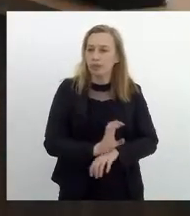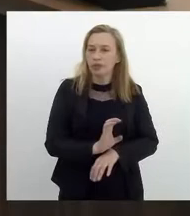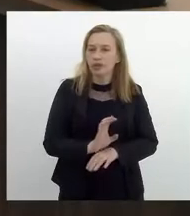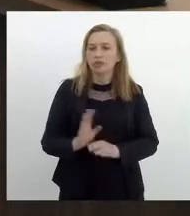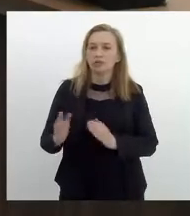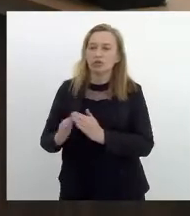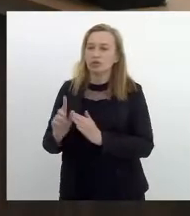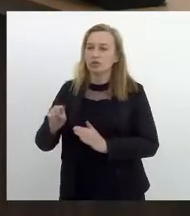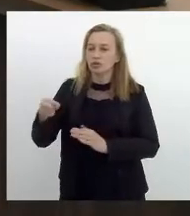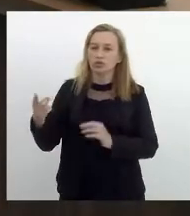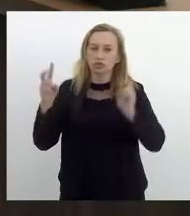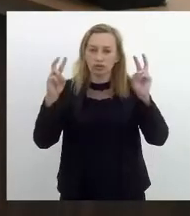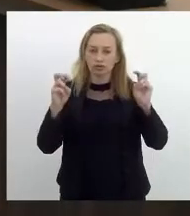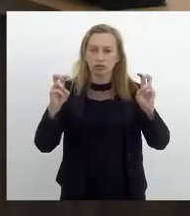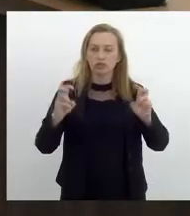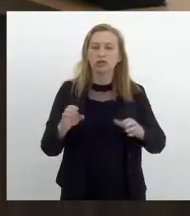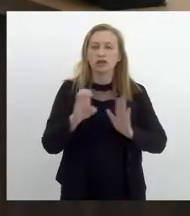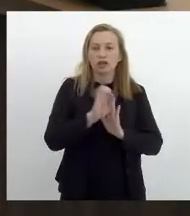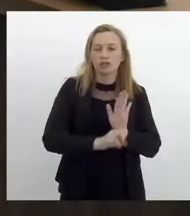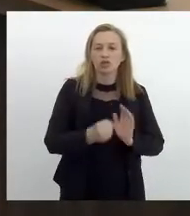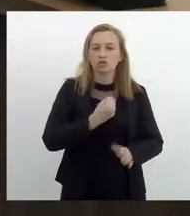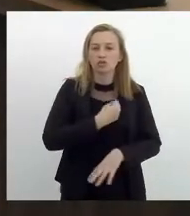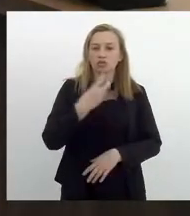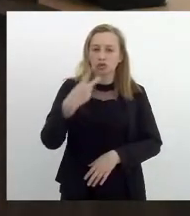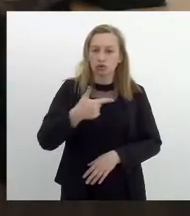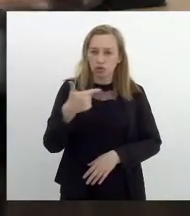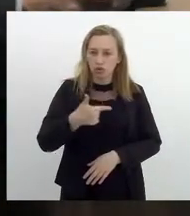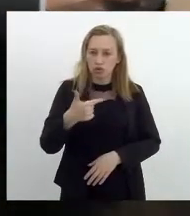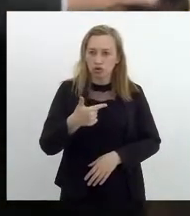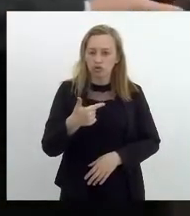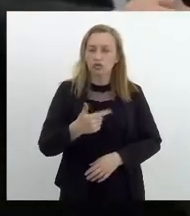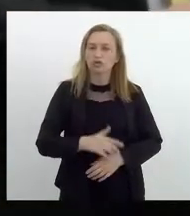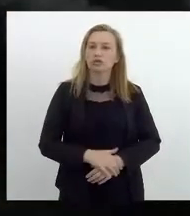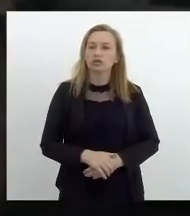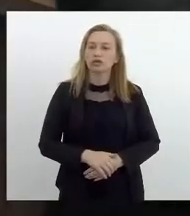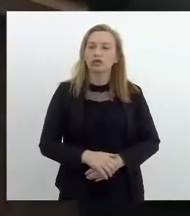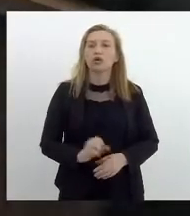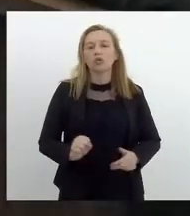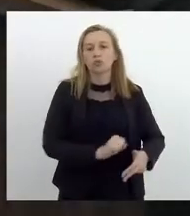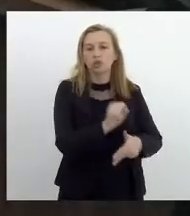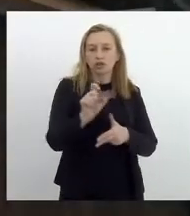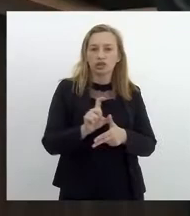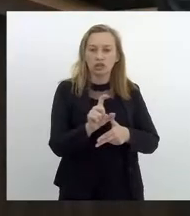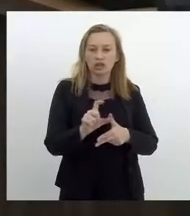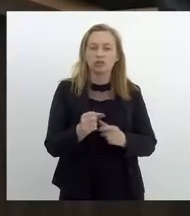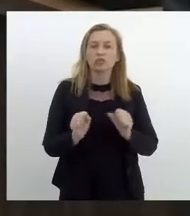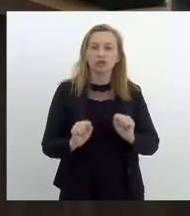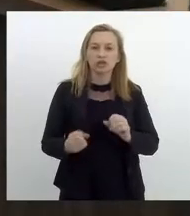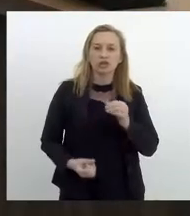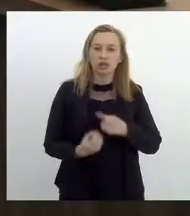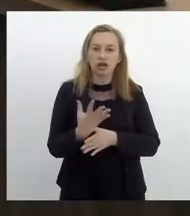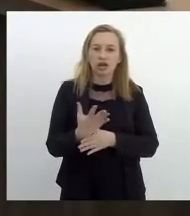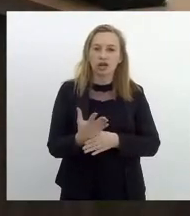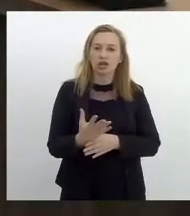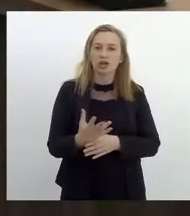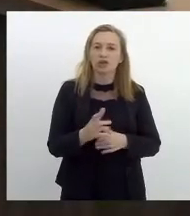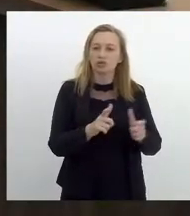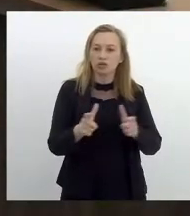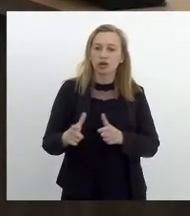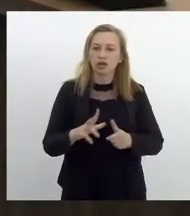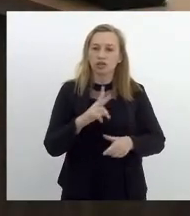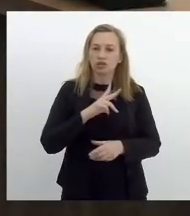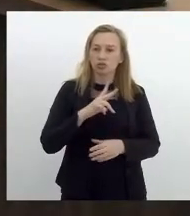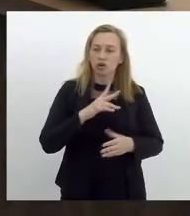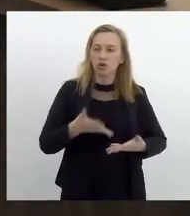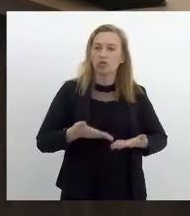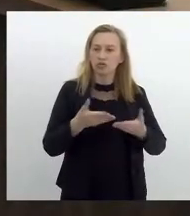outras providências. A emenda número 2 é colocando, né, que o Poder Executivo deverá criar unidades próprias para a